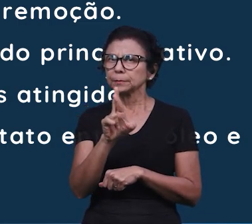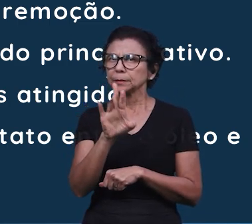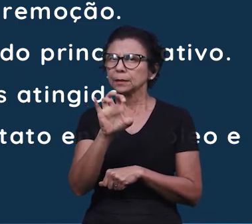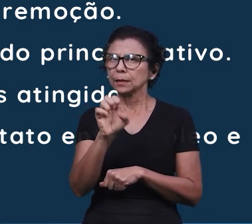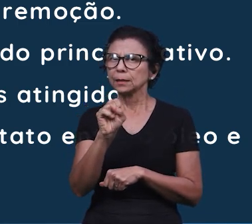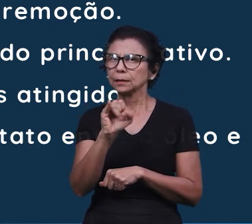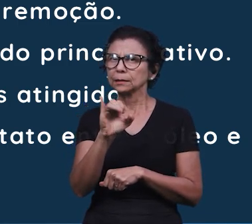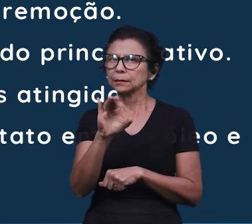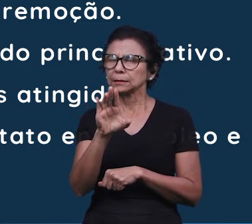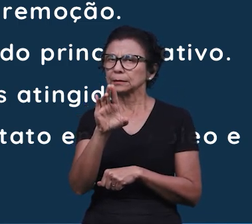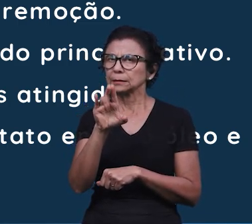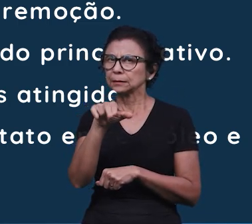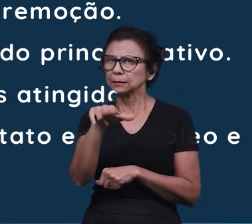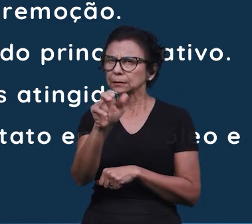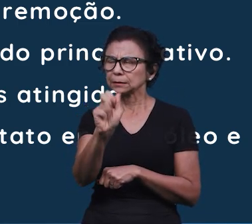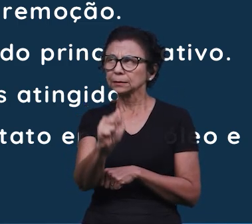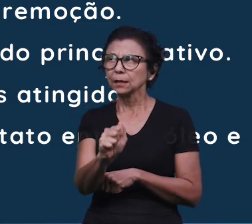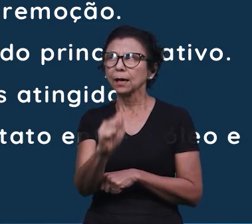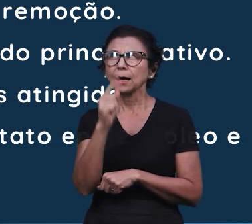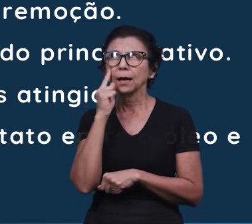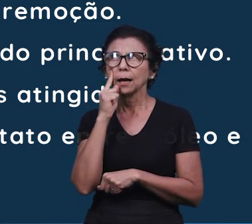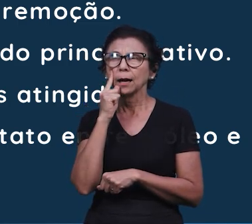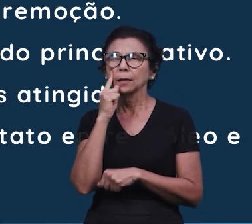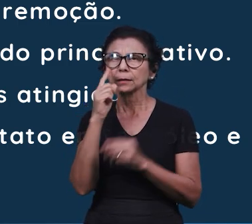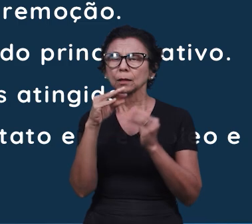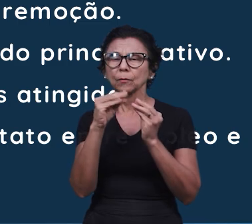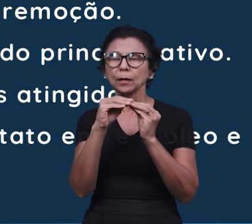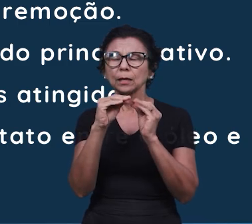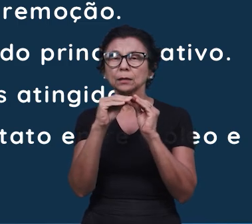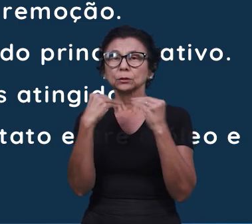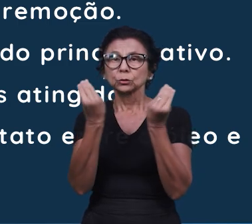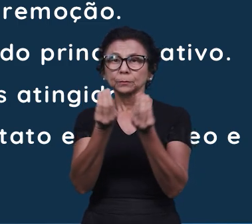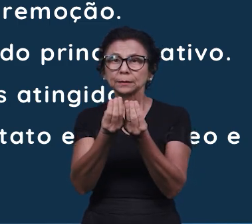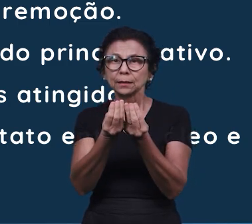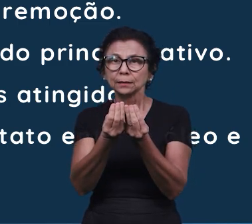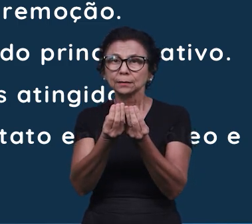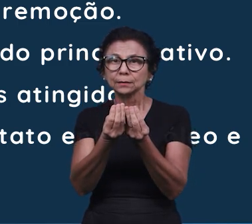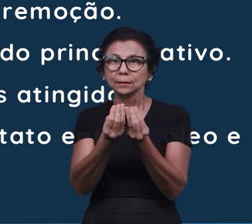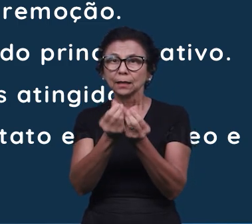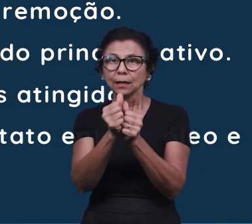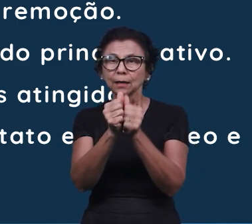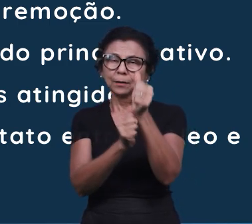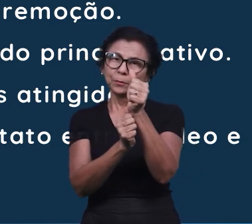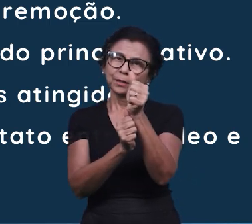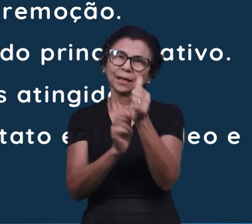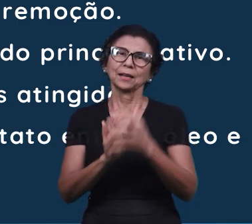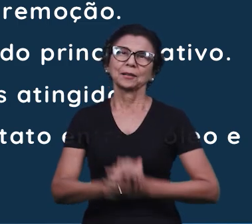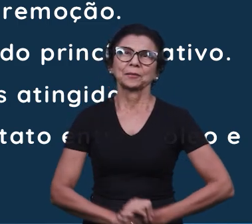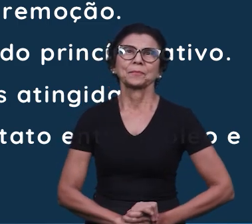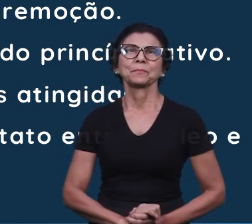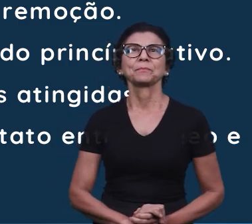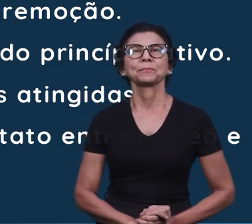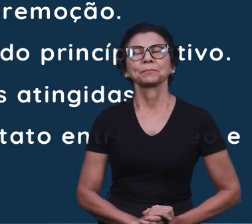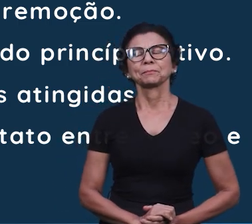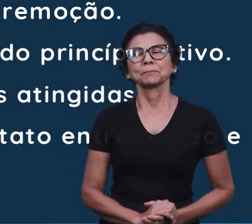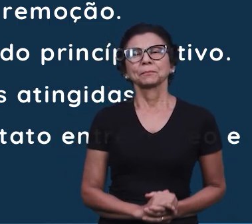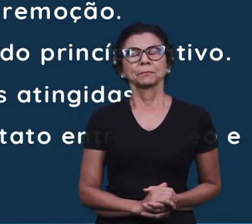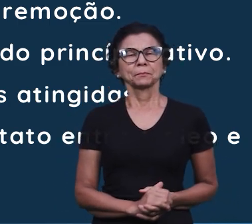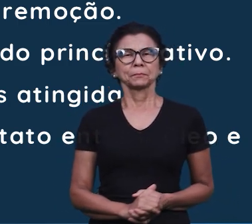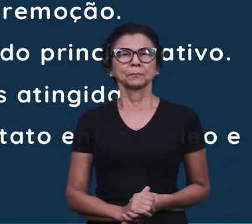substância apolar. Mas vamos continuar, hein? Só nisso aí, ó. Óleo-resina, substância